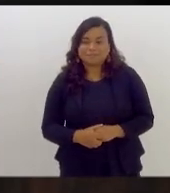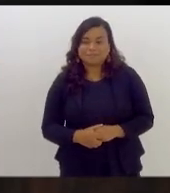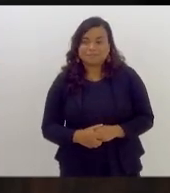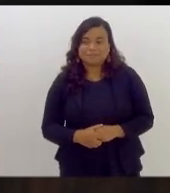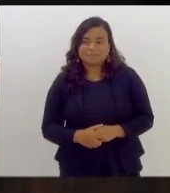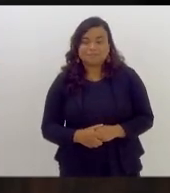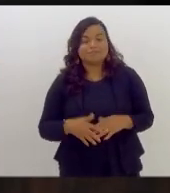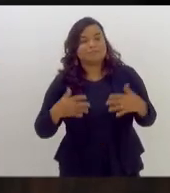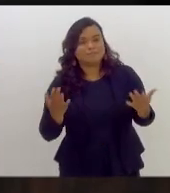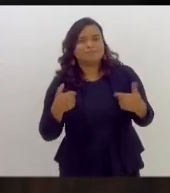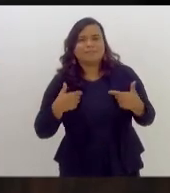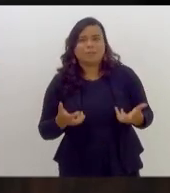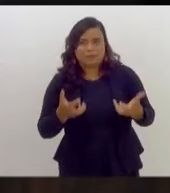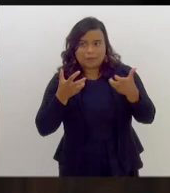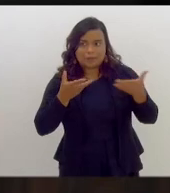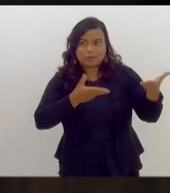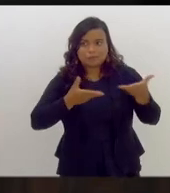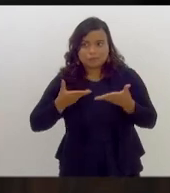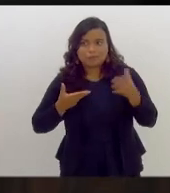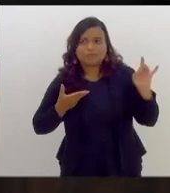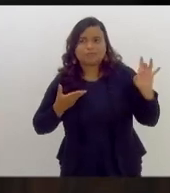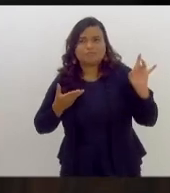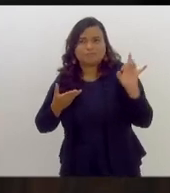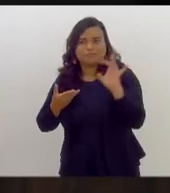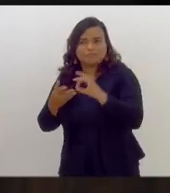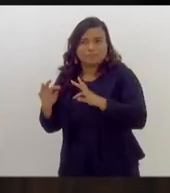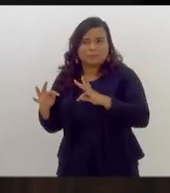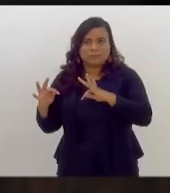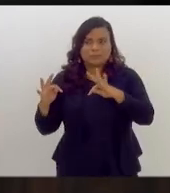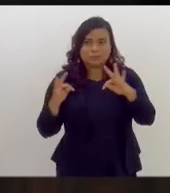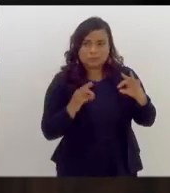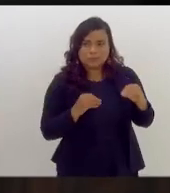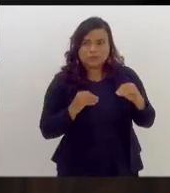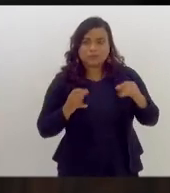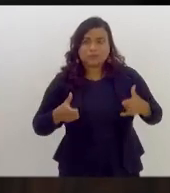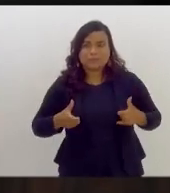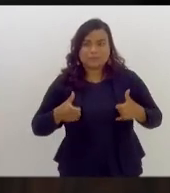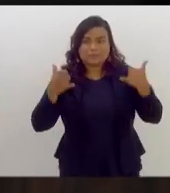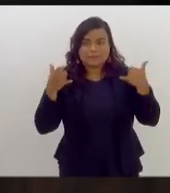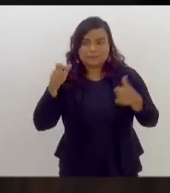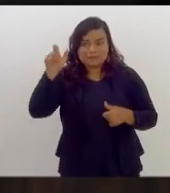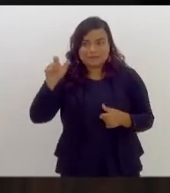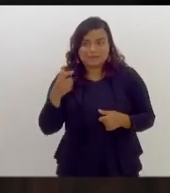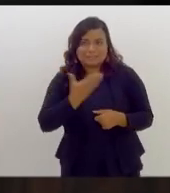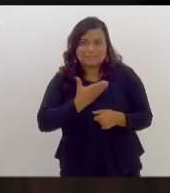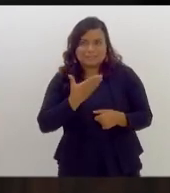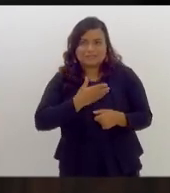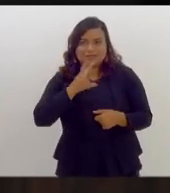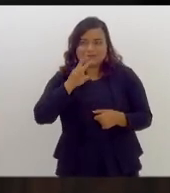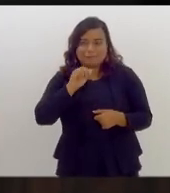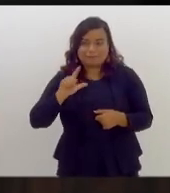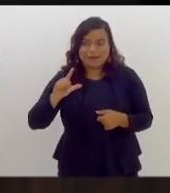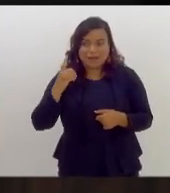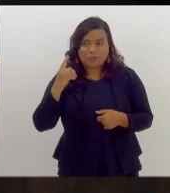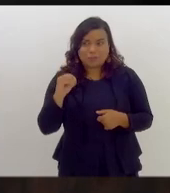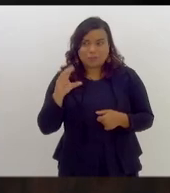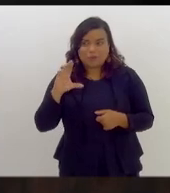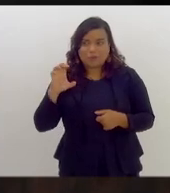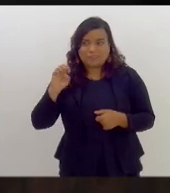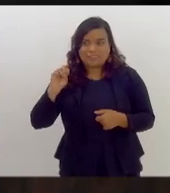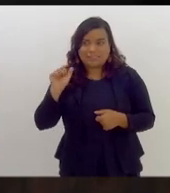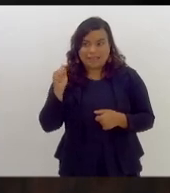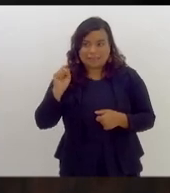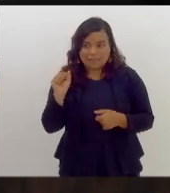Eu queria aqui convidar a todas e todos para o aniversário do nosso amigo Valdo Ceasa. Vem aqui, Carlos